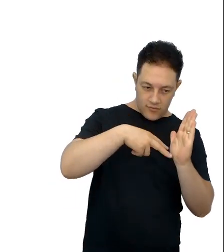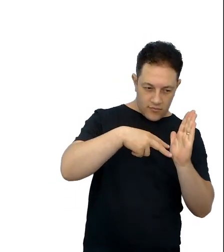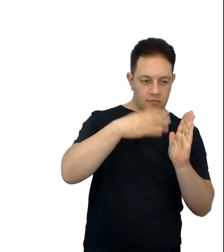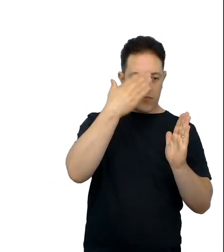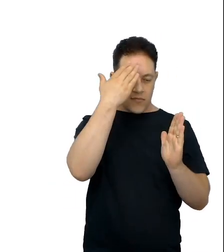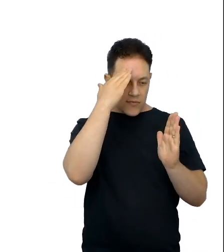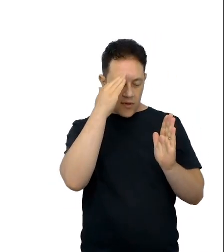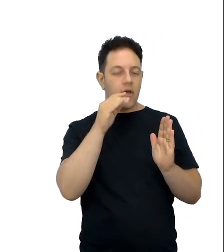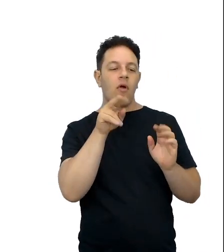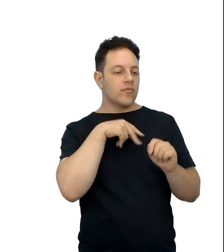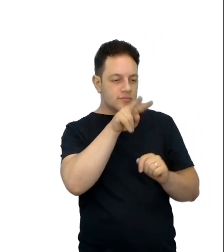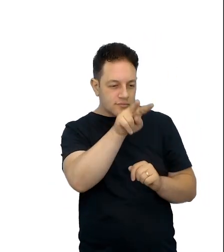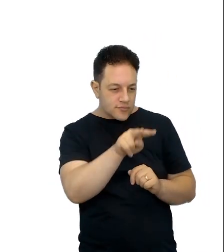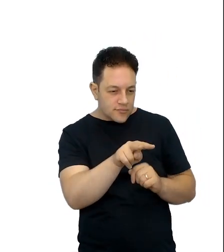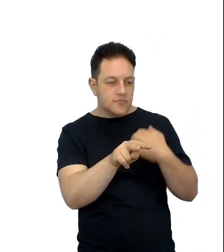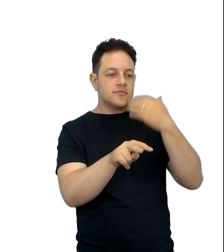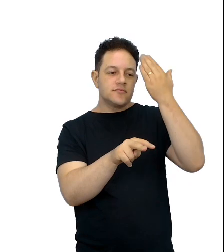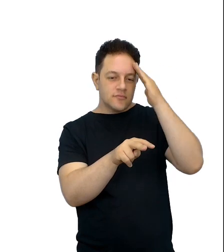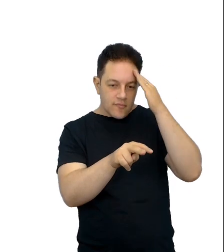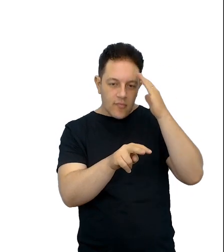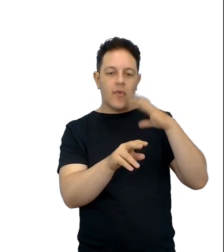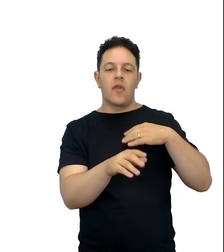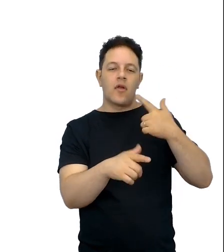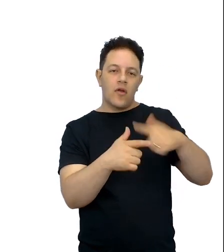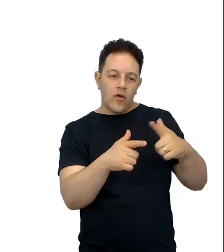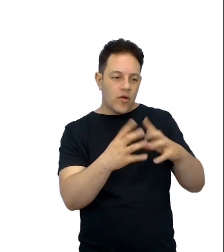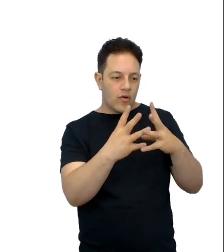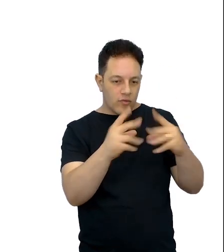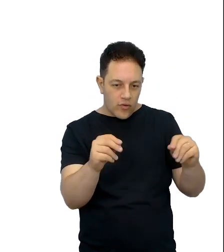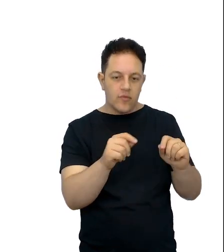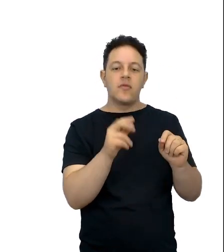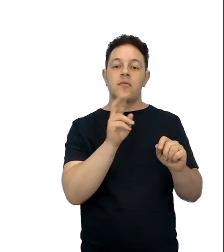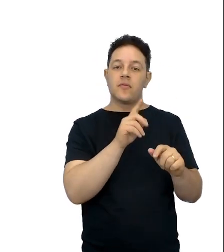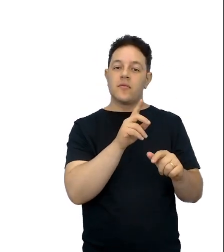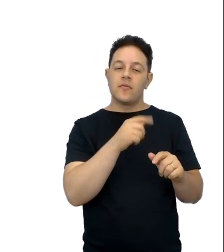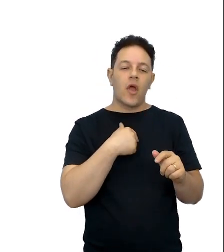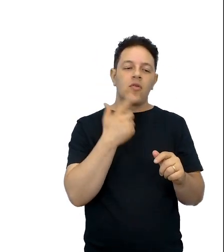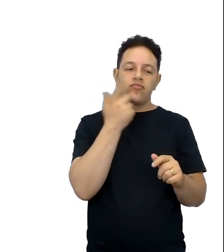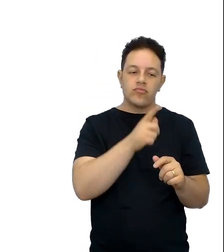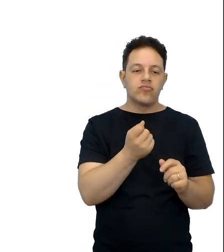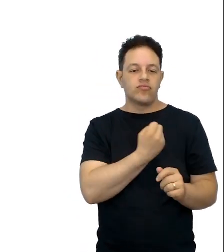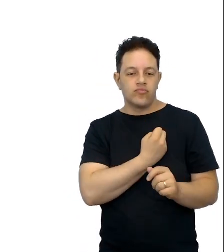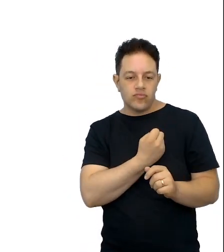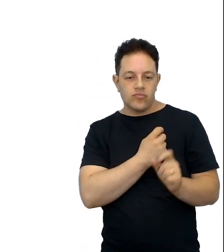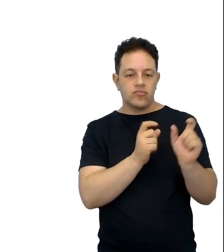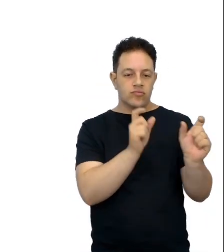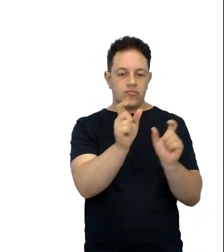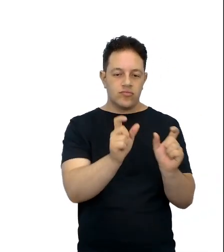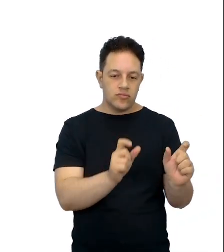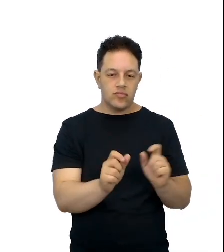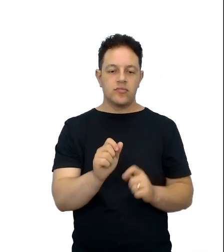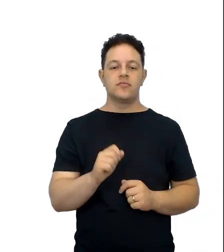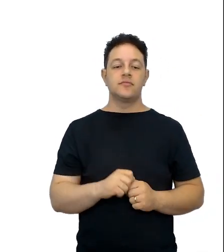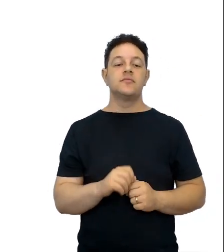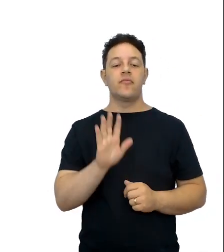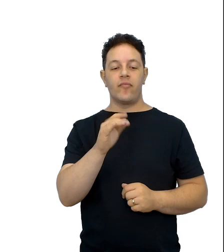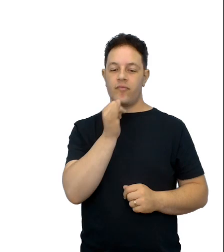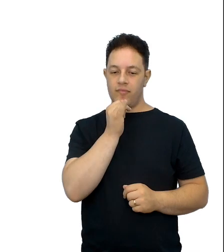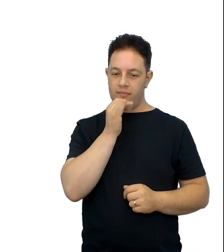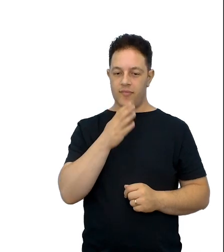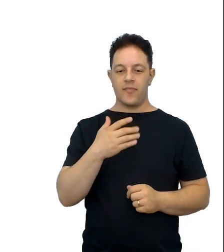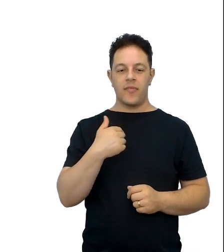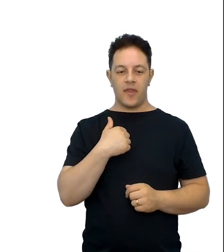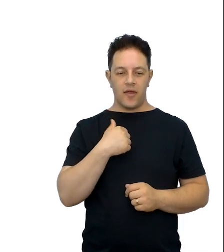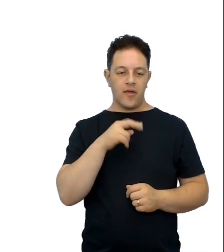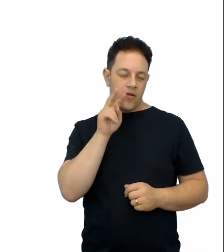interpretar e resolver um mesmo problema utilizando diferentes algoritmos. Interessante aqui que se eu olhar só para a habilidade,